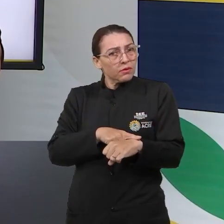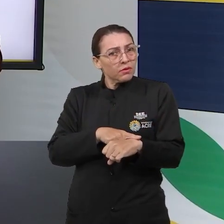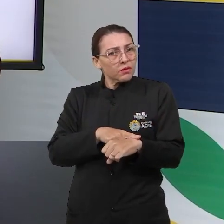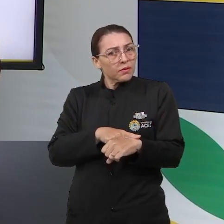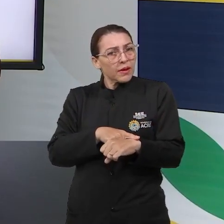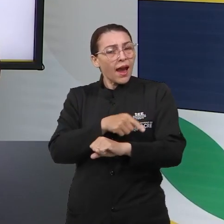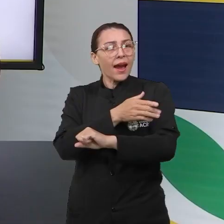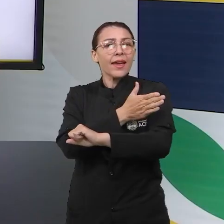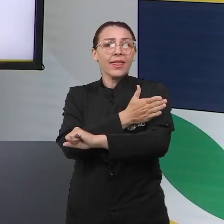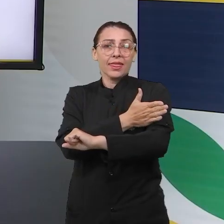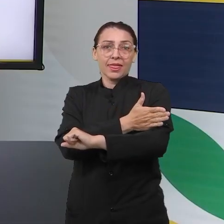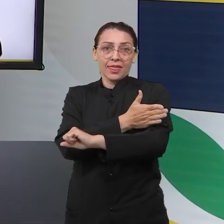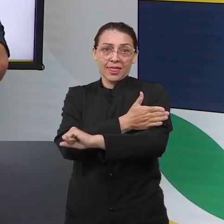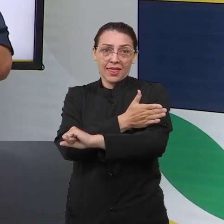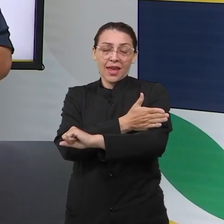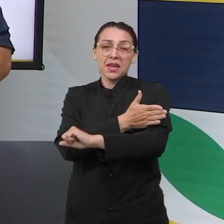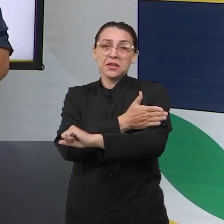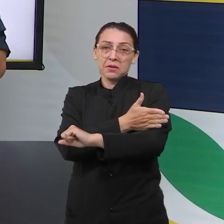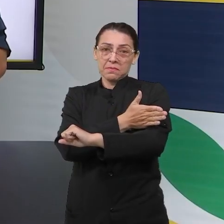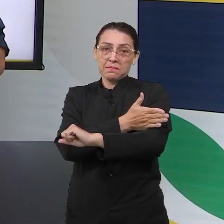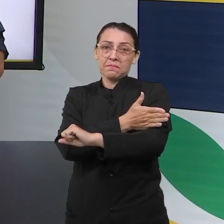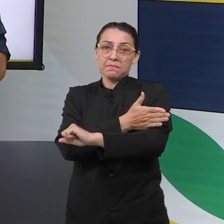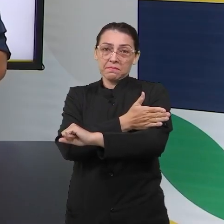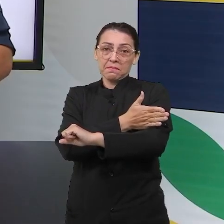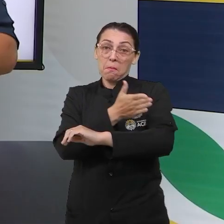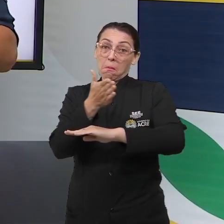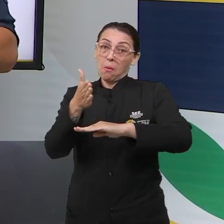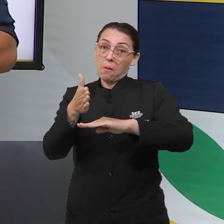A Idade... Muito bem, a Idade